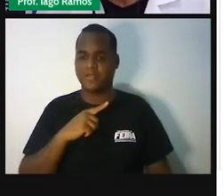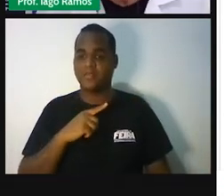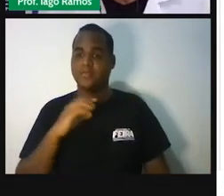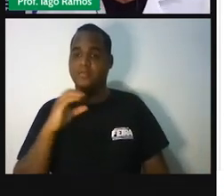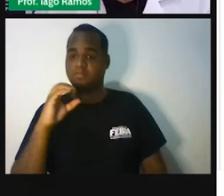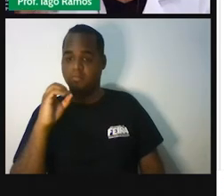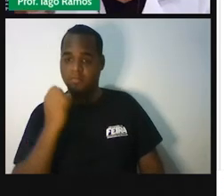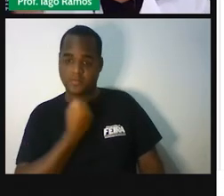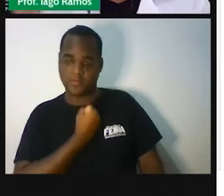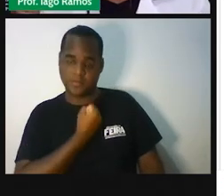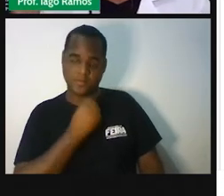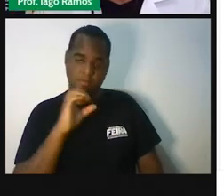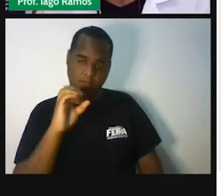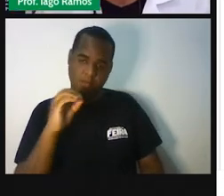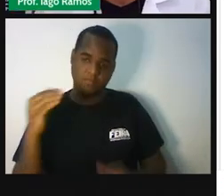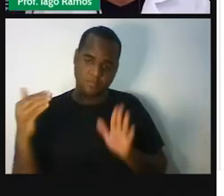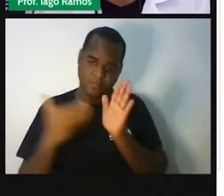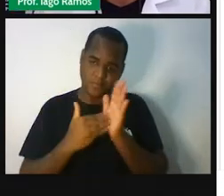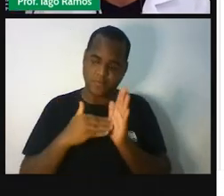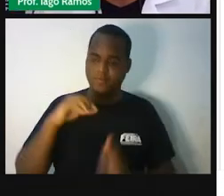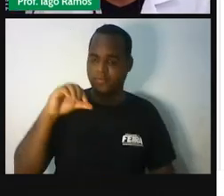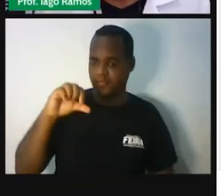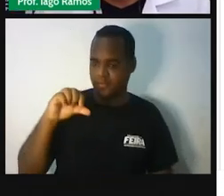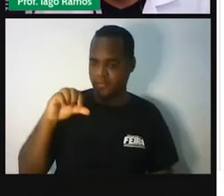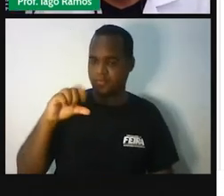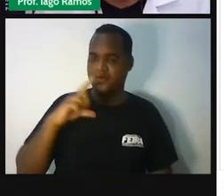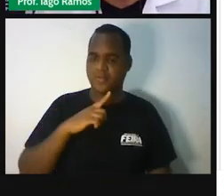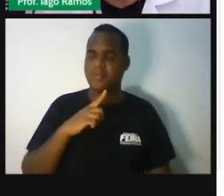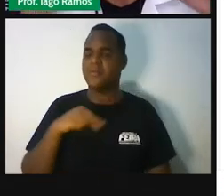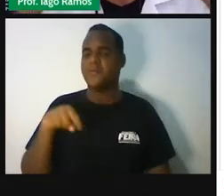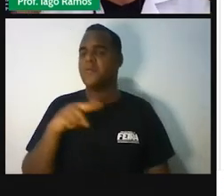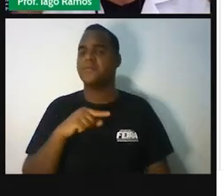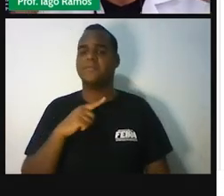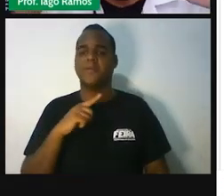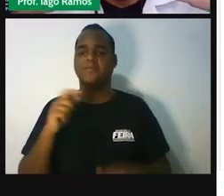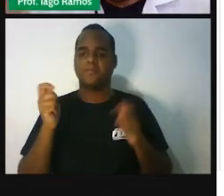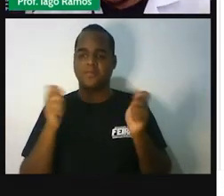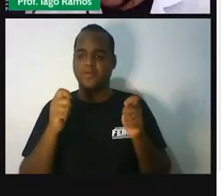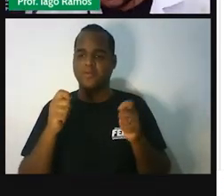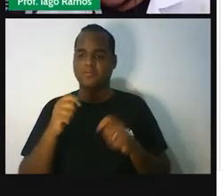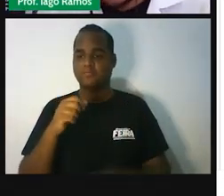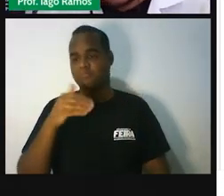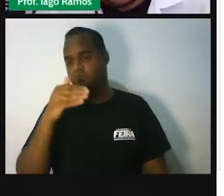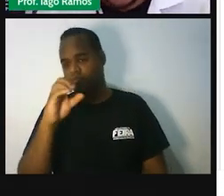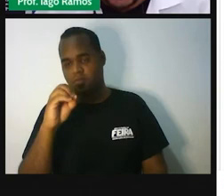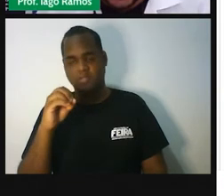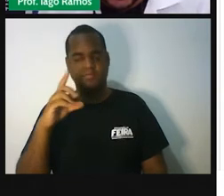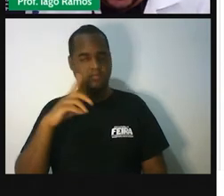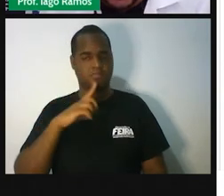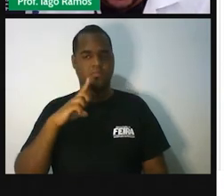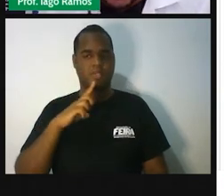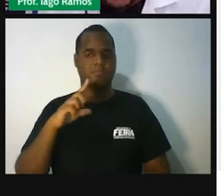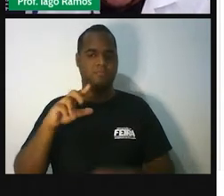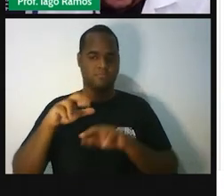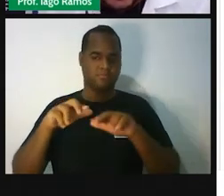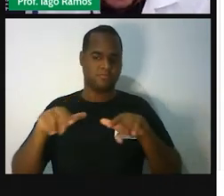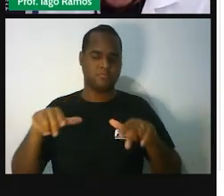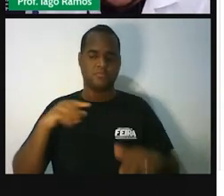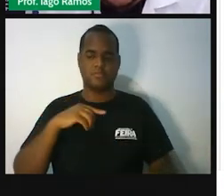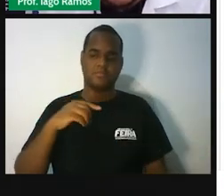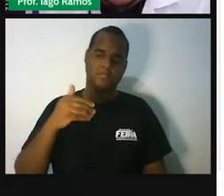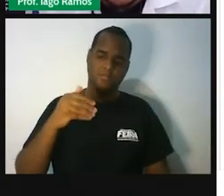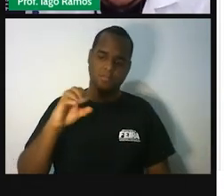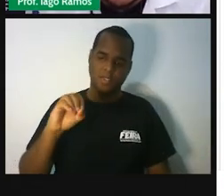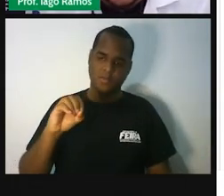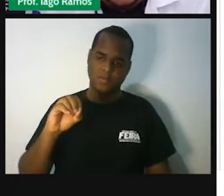0 até o número 9. Se a gente contar, isso dá 10 opções, ó.